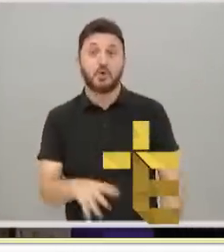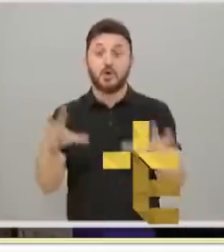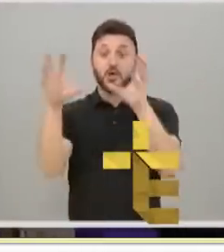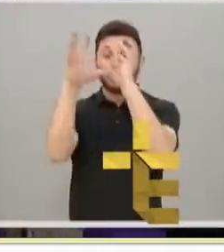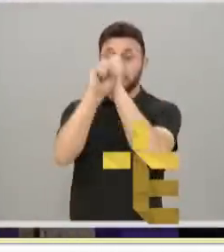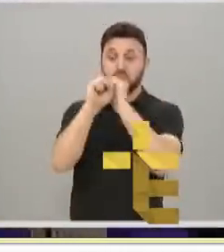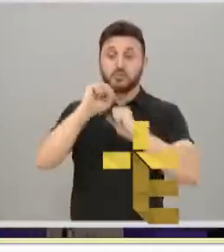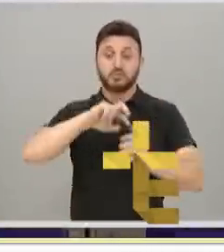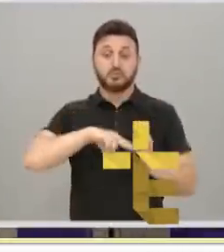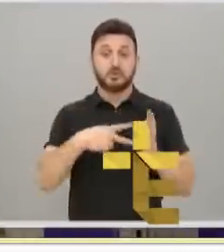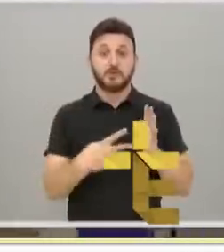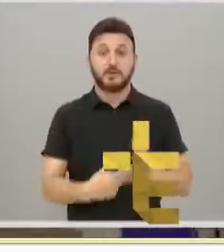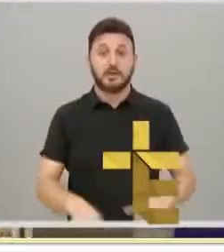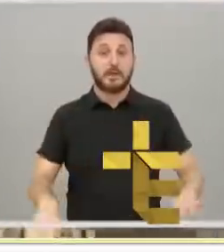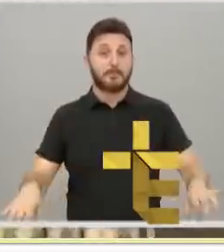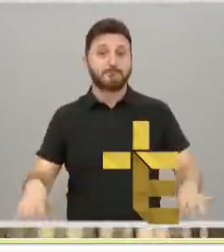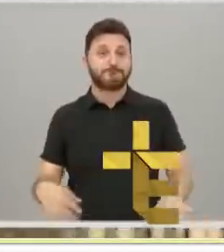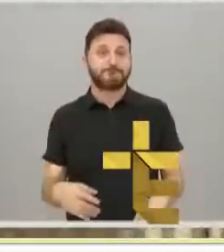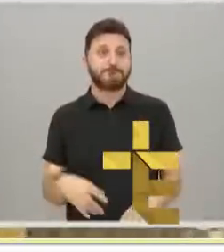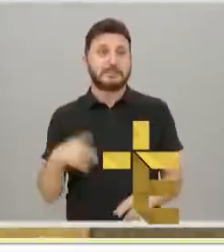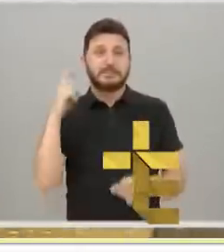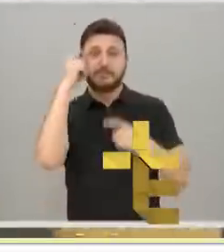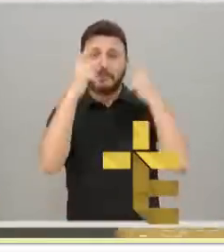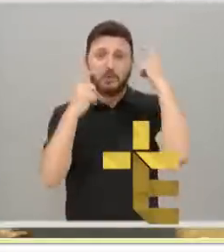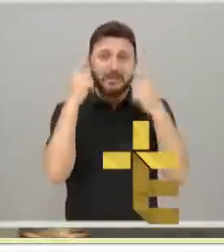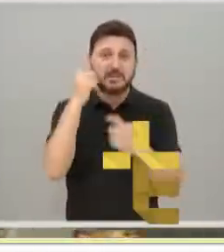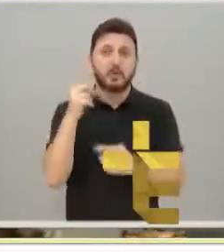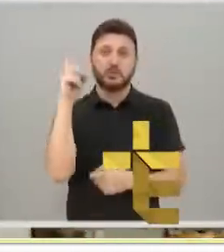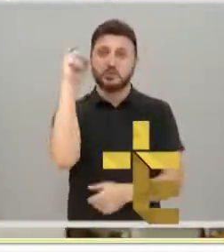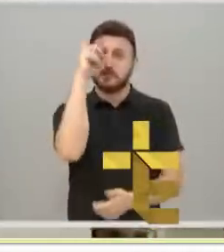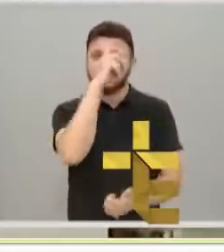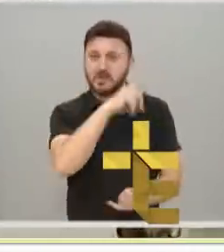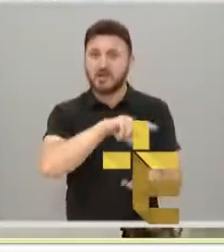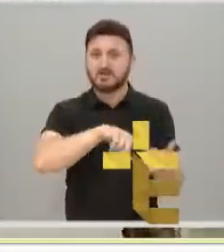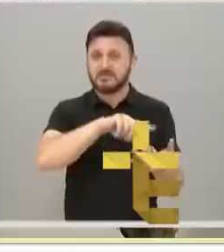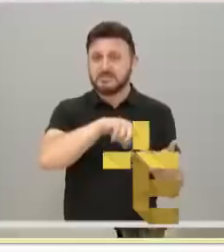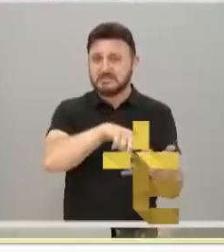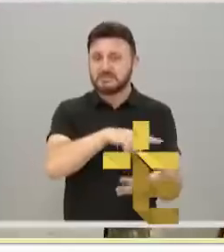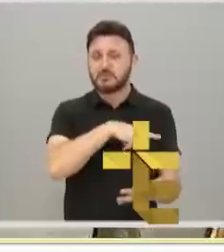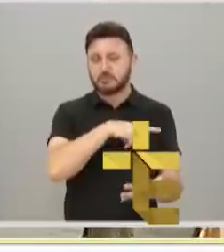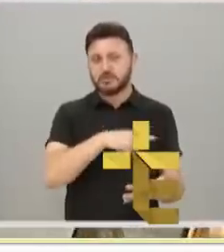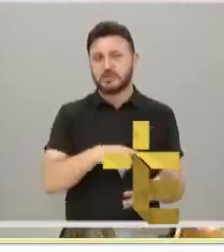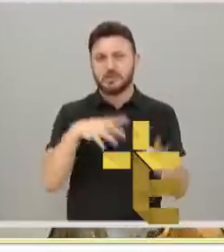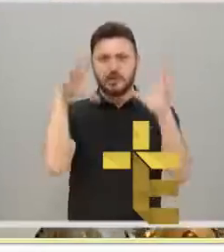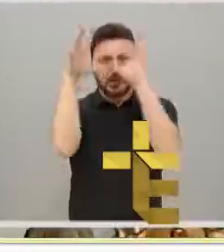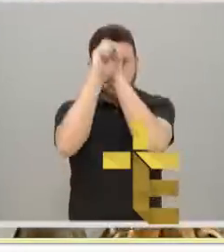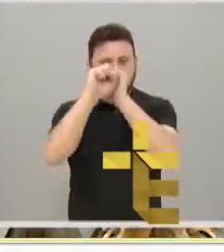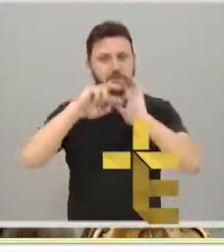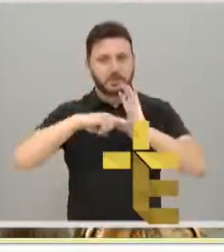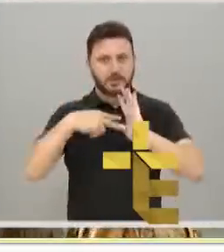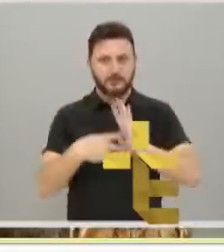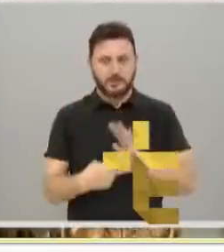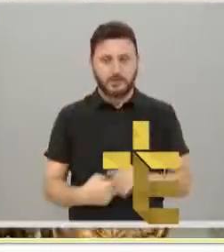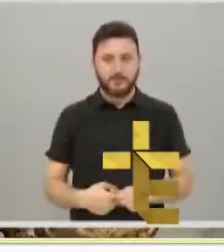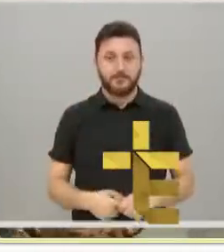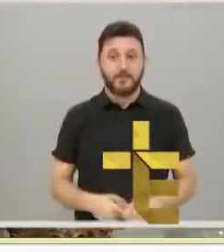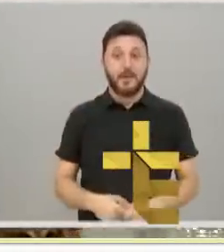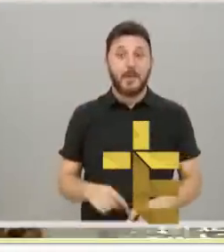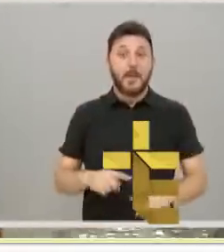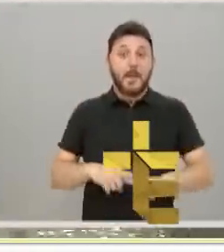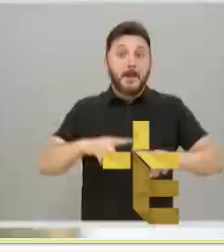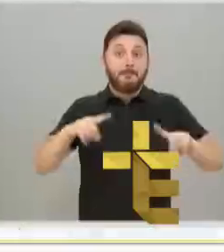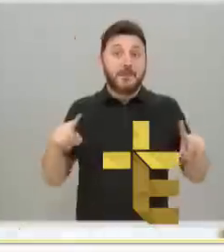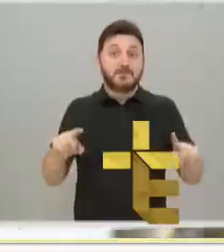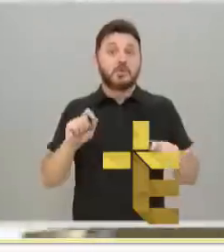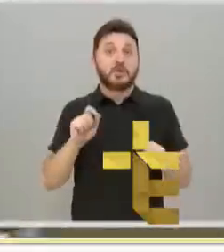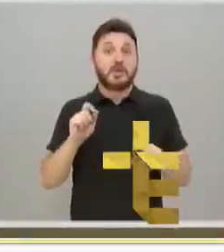ausência silenciosa no nada absoluto do ser, não. A noite escura